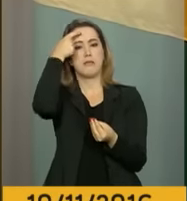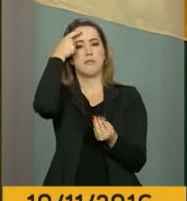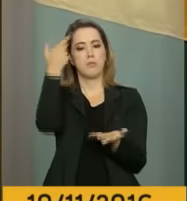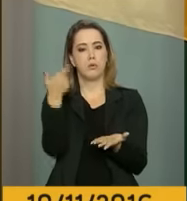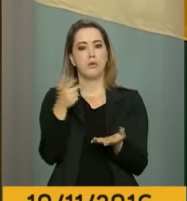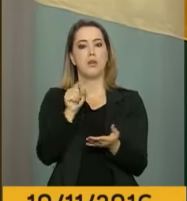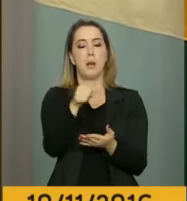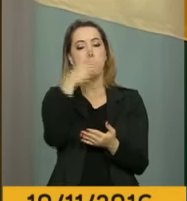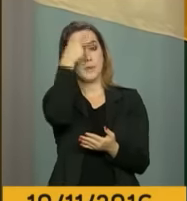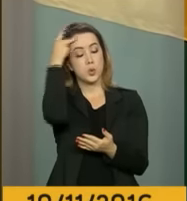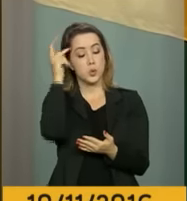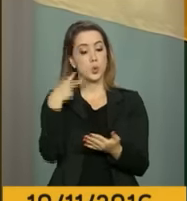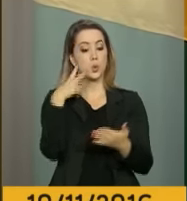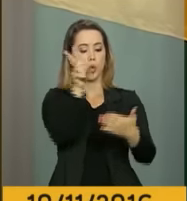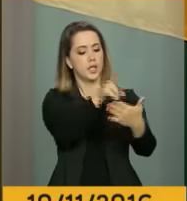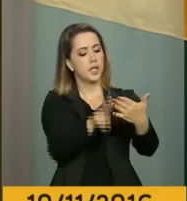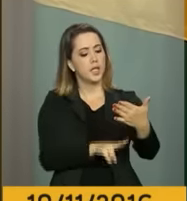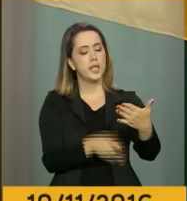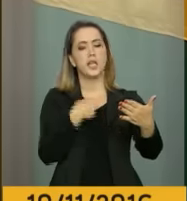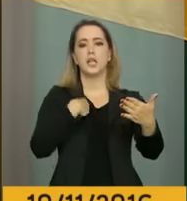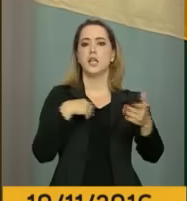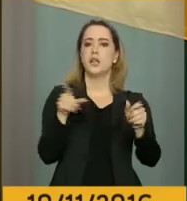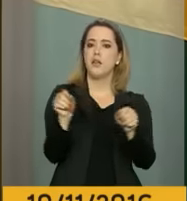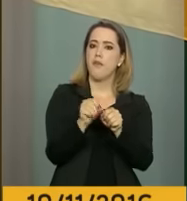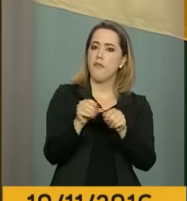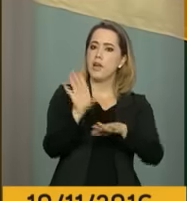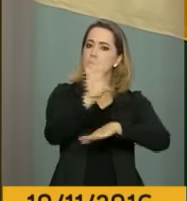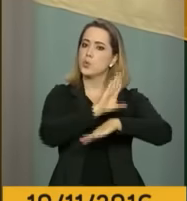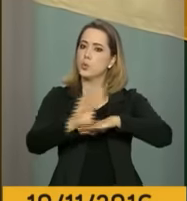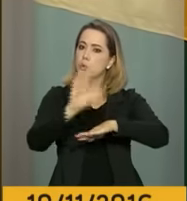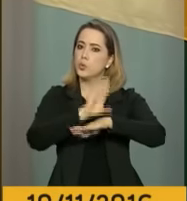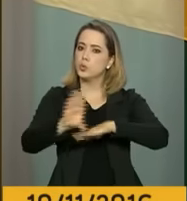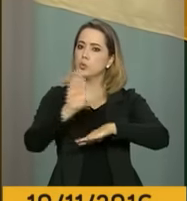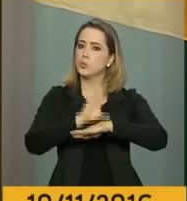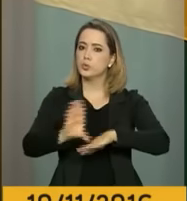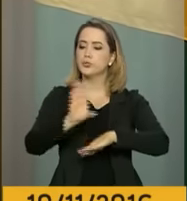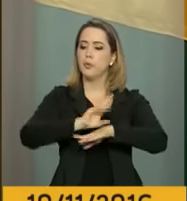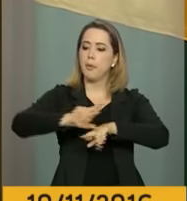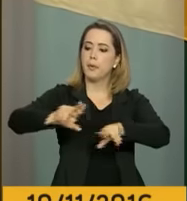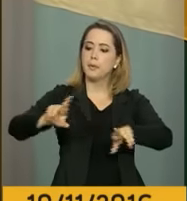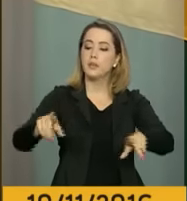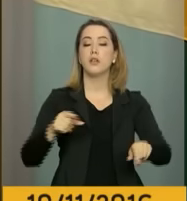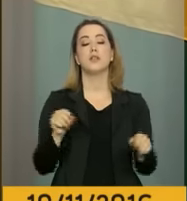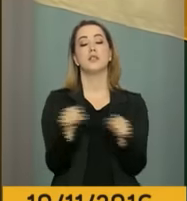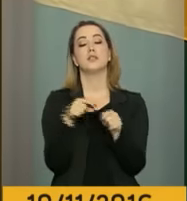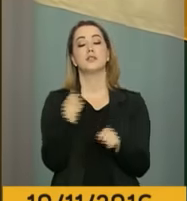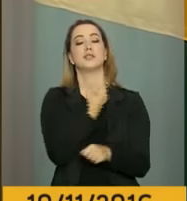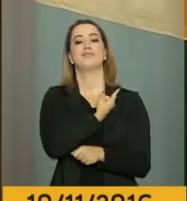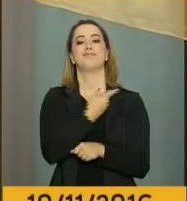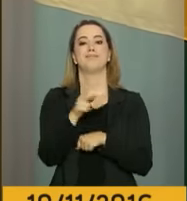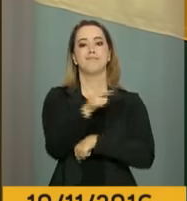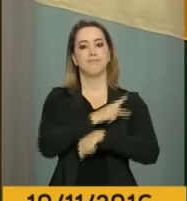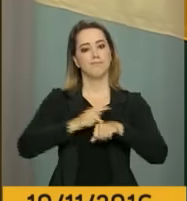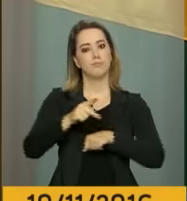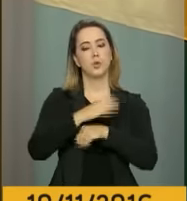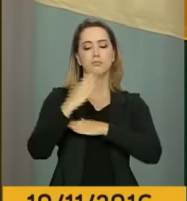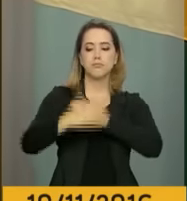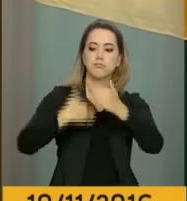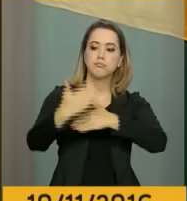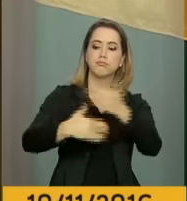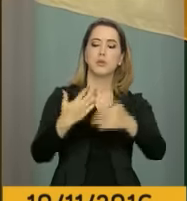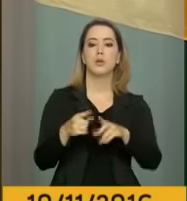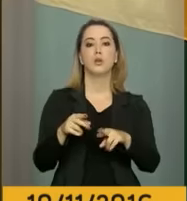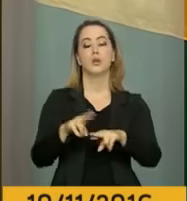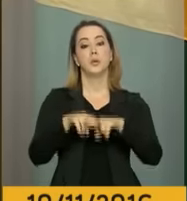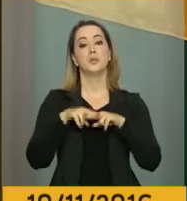fazem os cursos, se aprofundam nos conhecimentos tecnológicos, fazem o nosso país avançar.